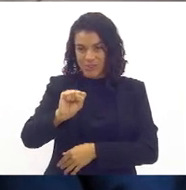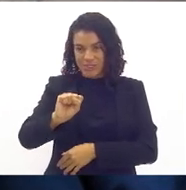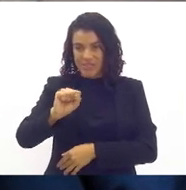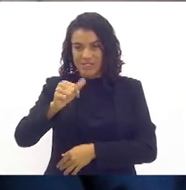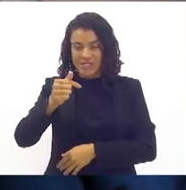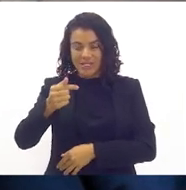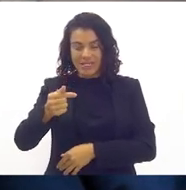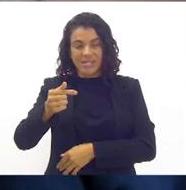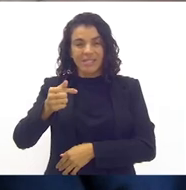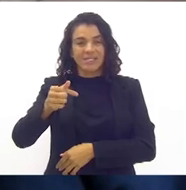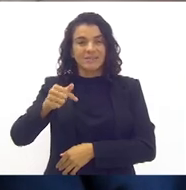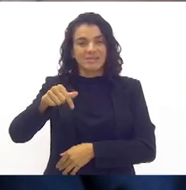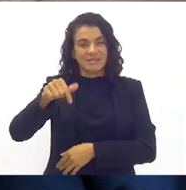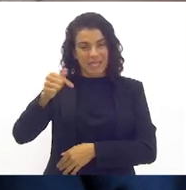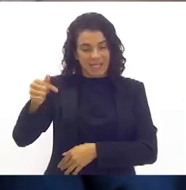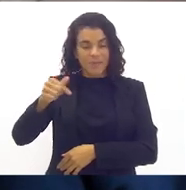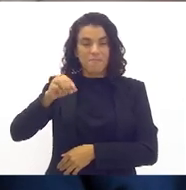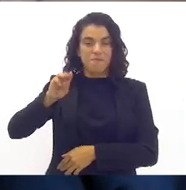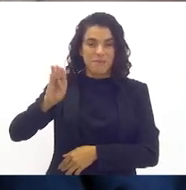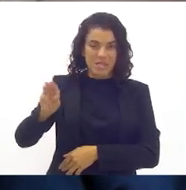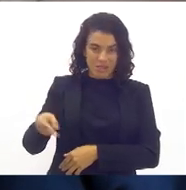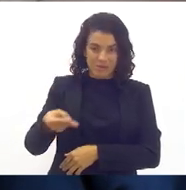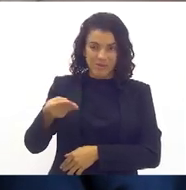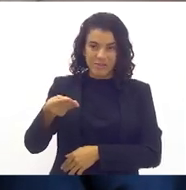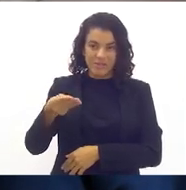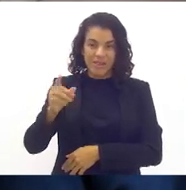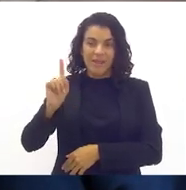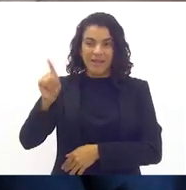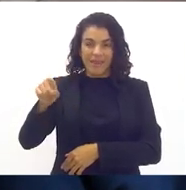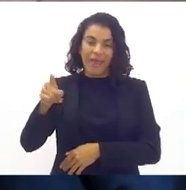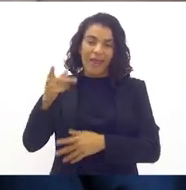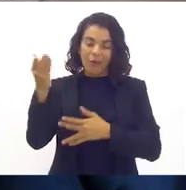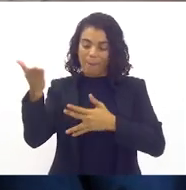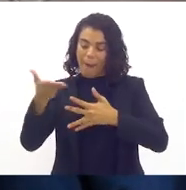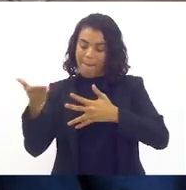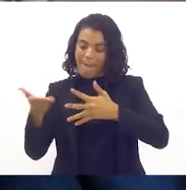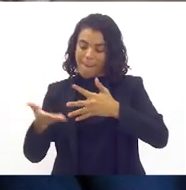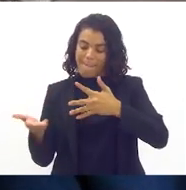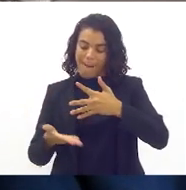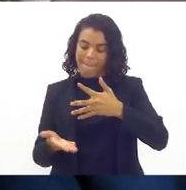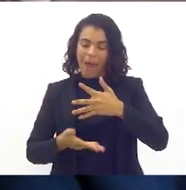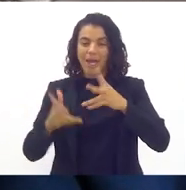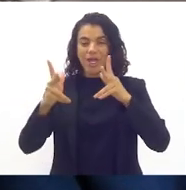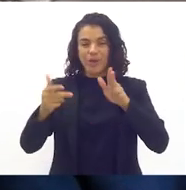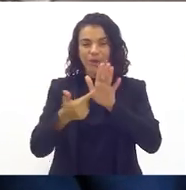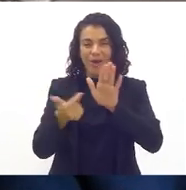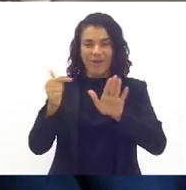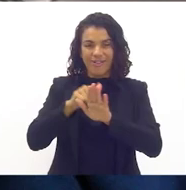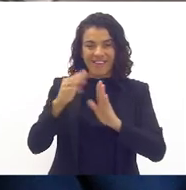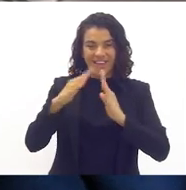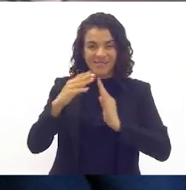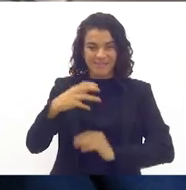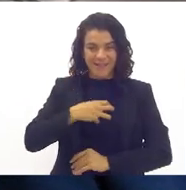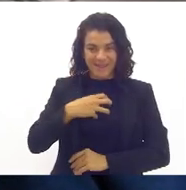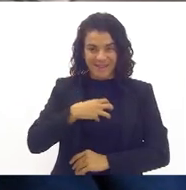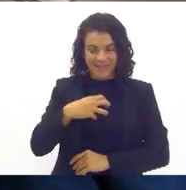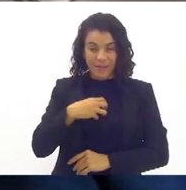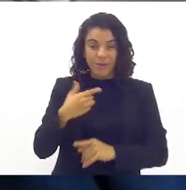785 milhões, que são as prestações da Casa Bahia, né? Porque a União nos tomou em seis